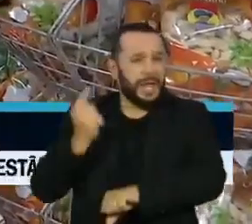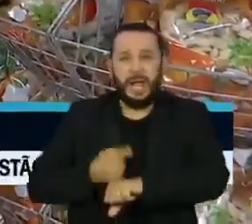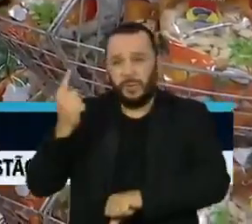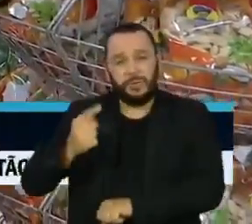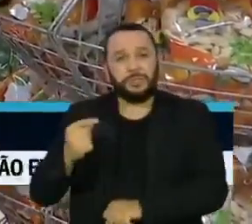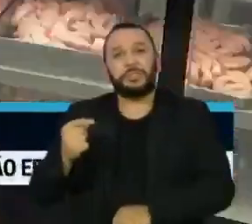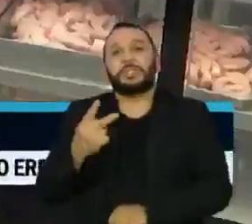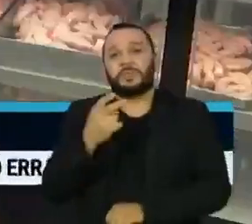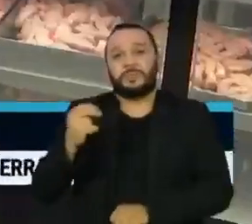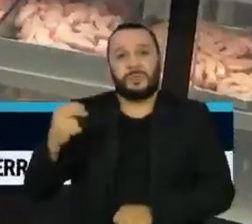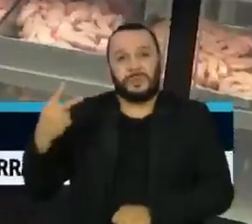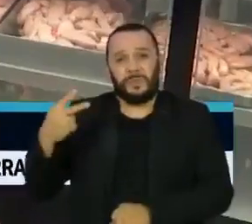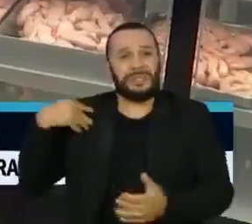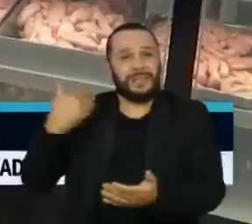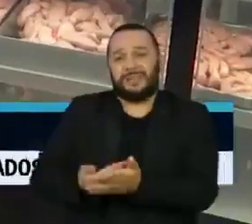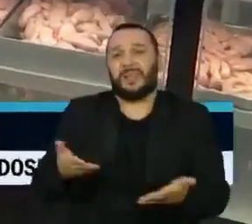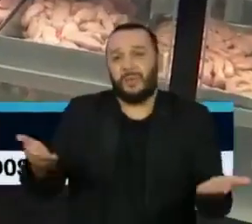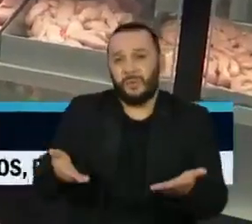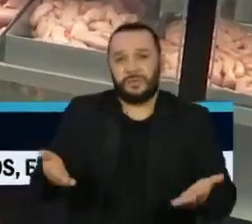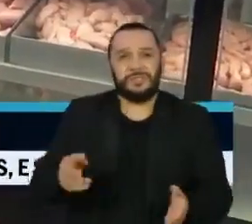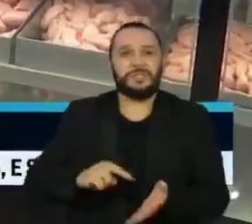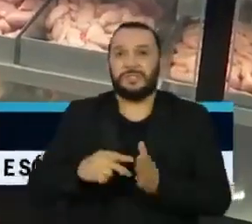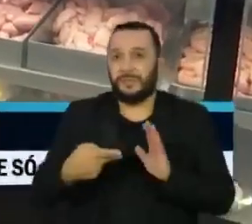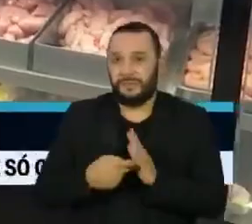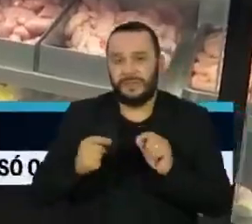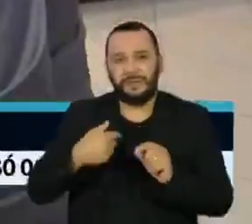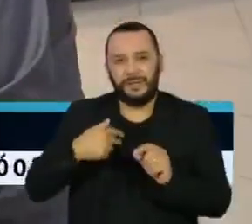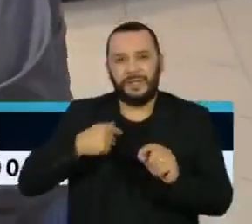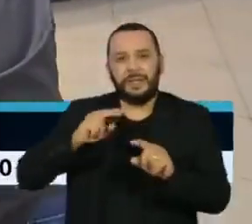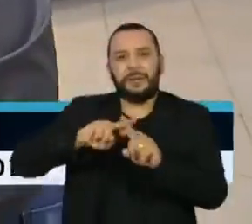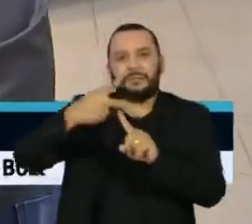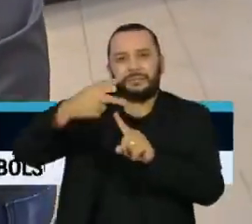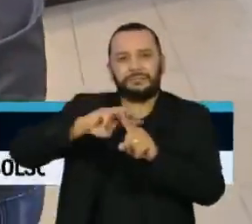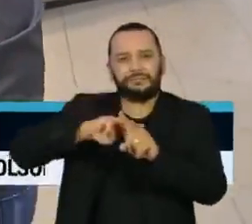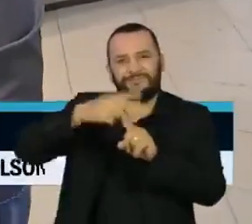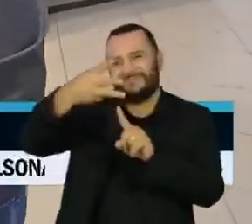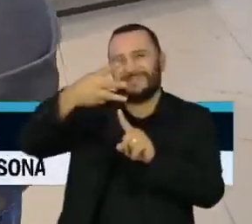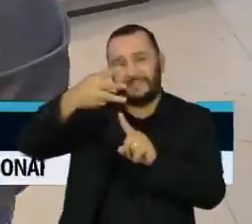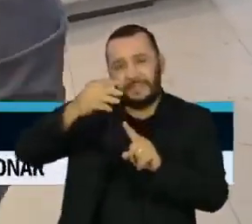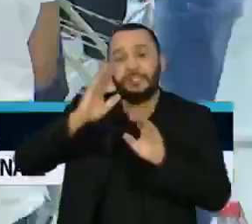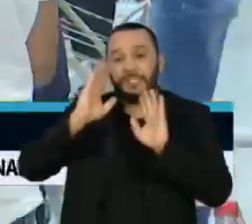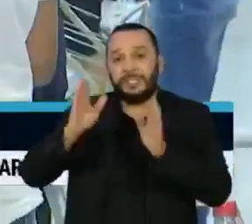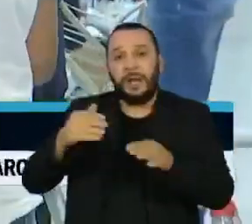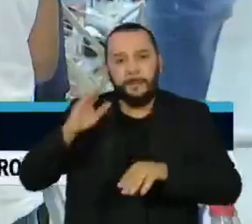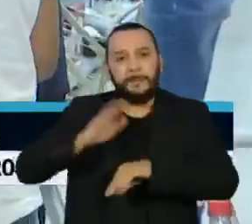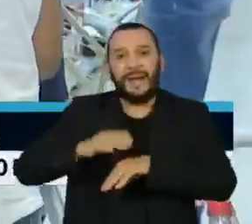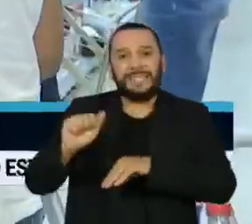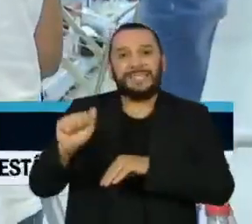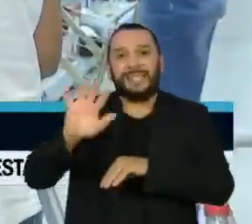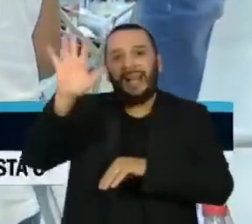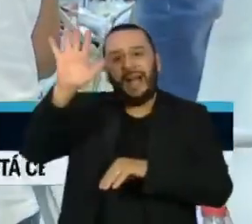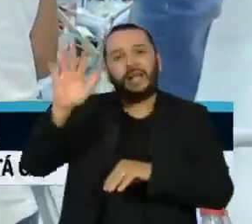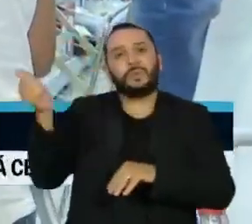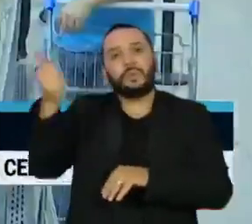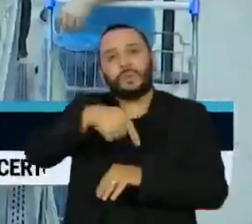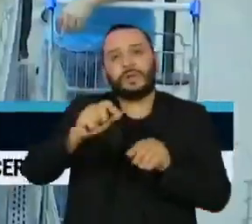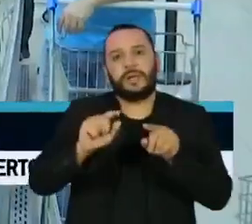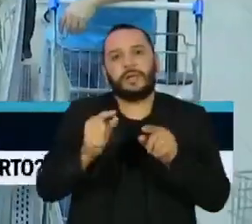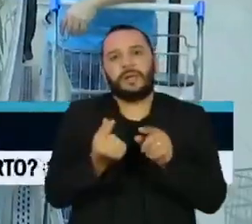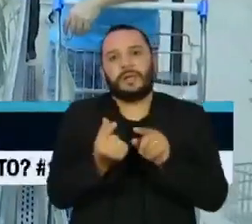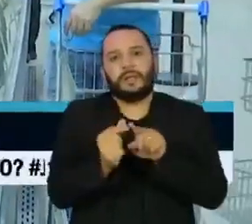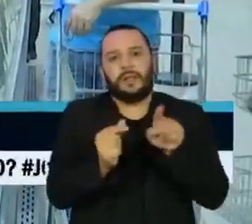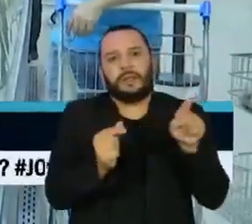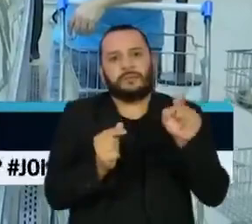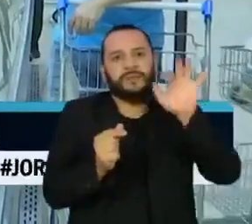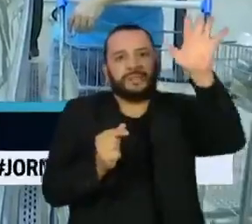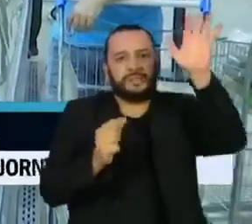desde 2002. Isso é praticamente 3 vezes a inflação oficial do período. E os vilões da escalada de